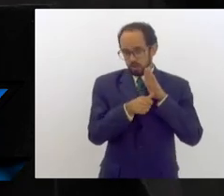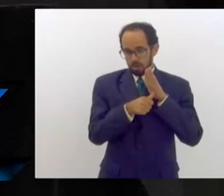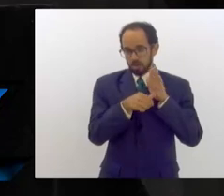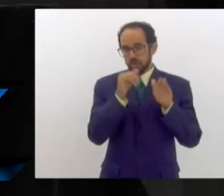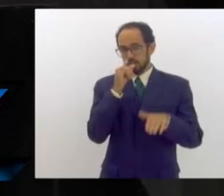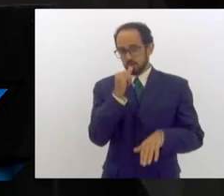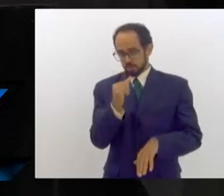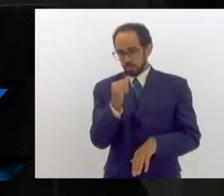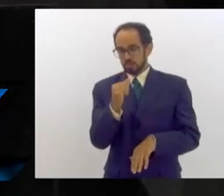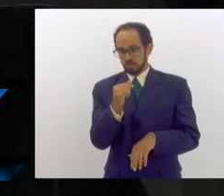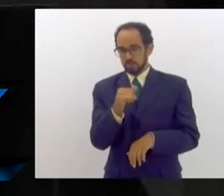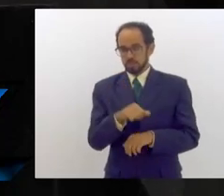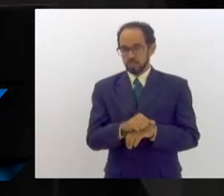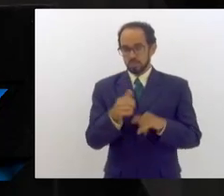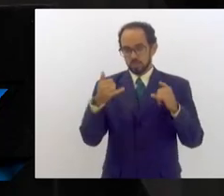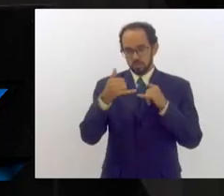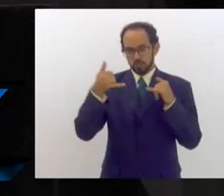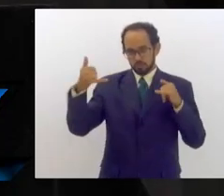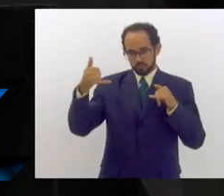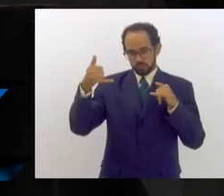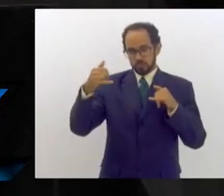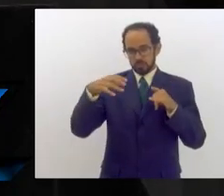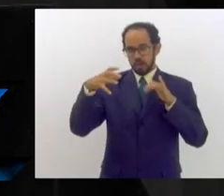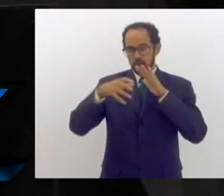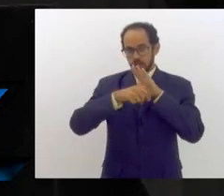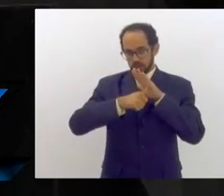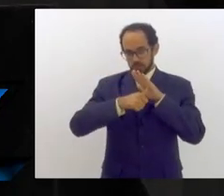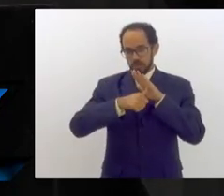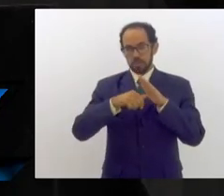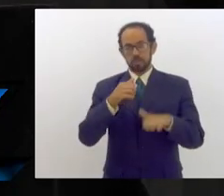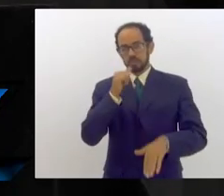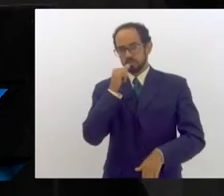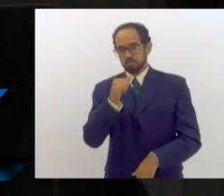tira da rede para não passar pelos relógios